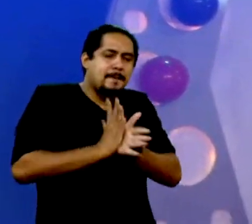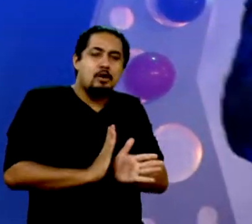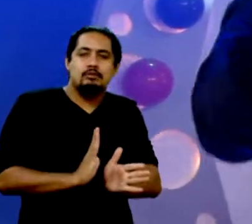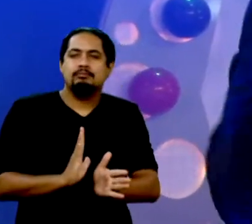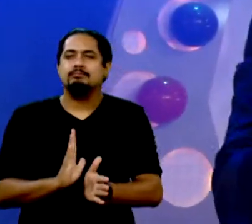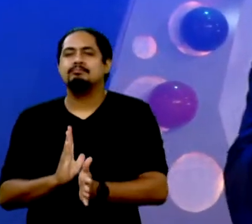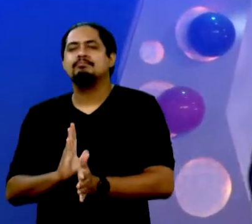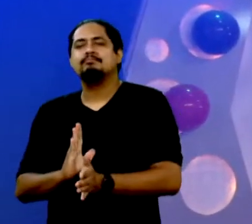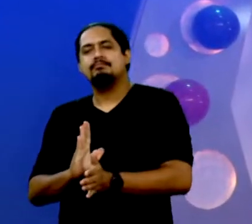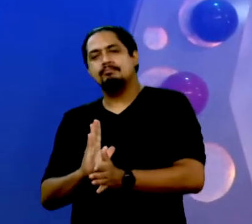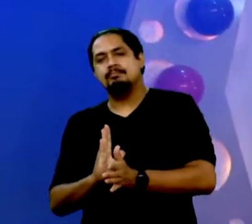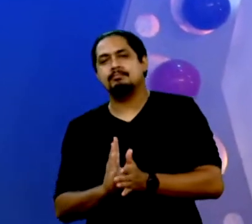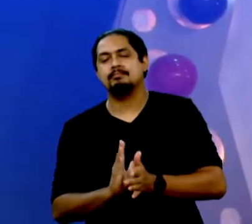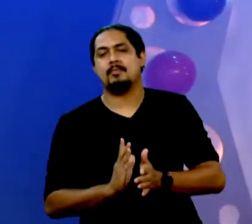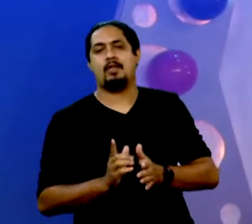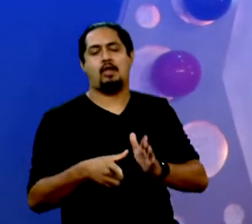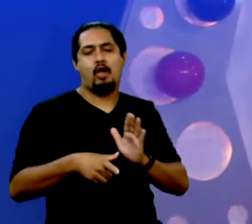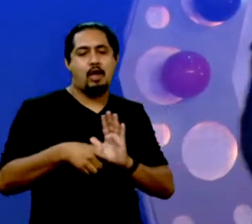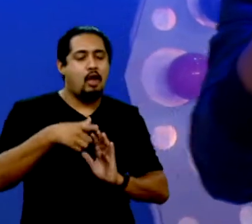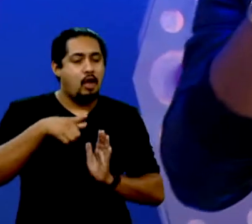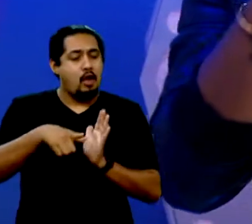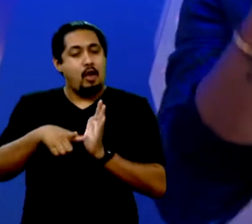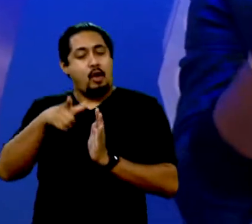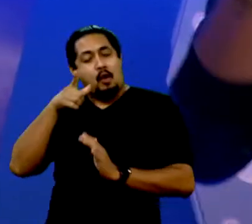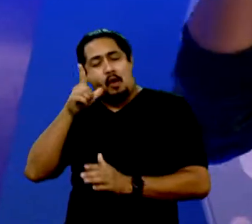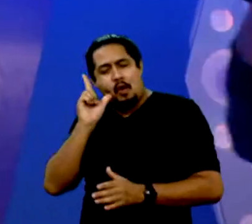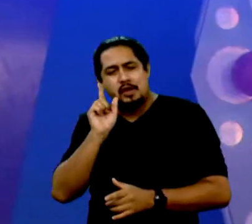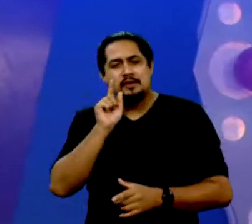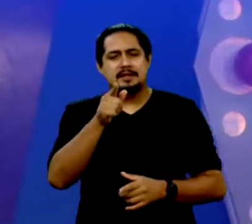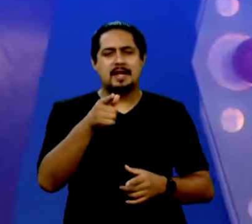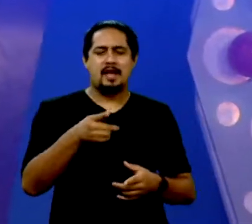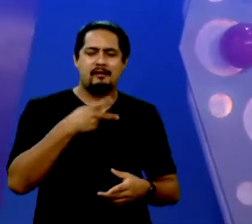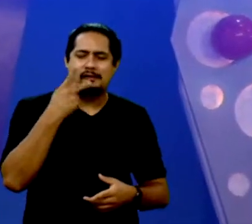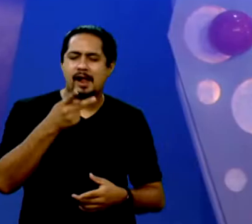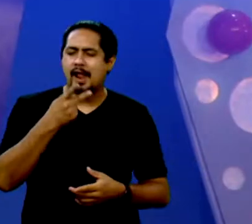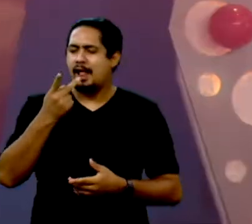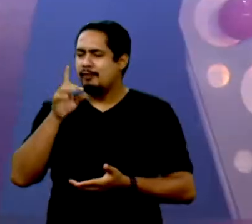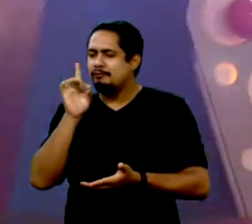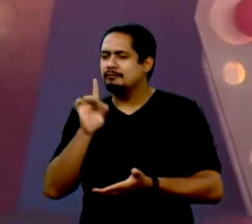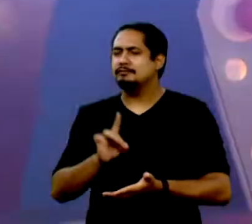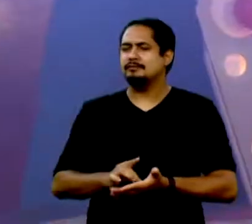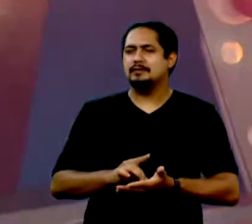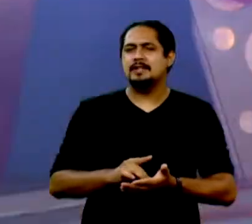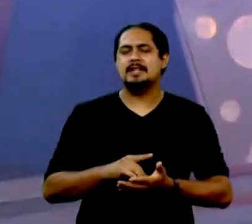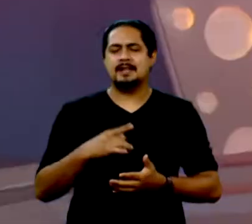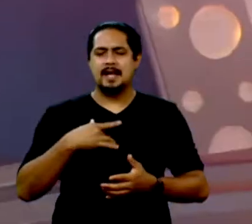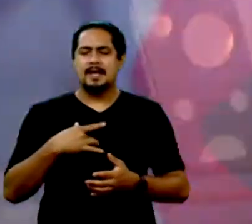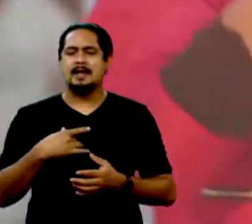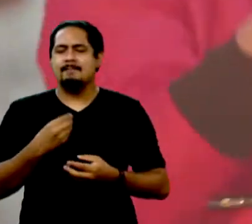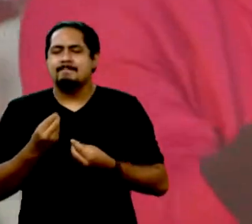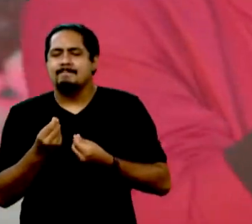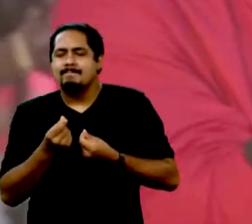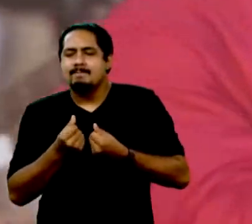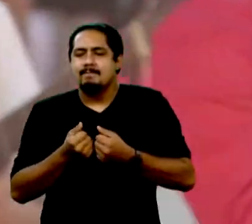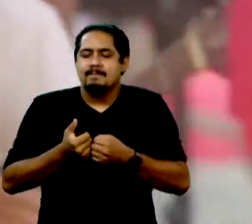acabou? Se ontem mesmo você confessou que tem sabor de moranguinho, tem sabor